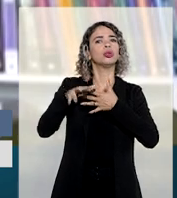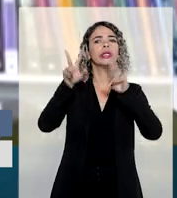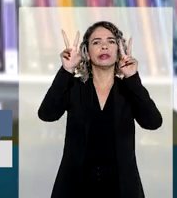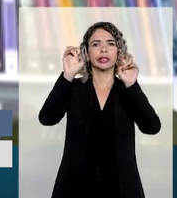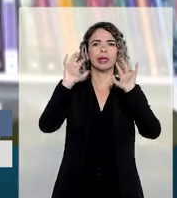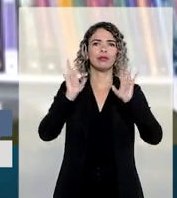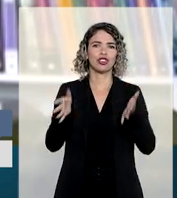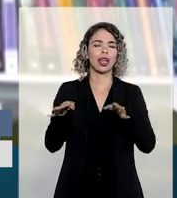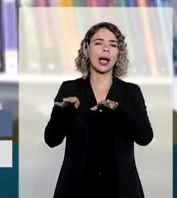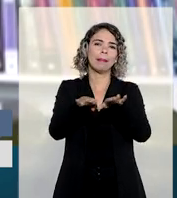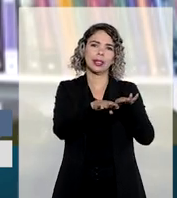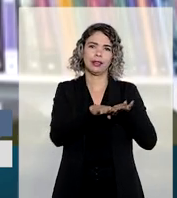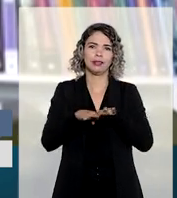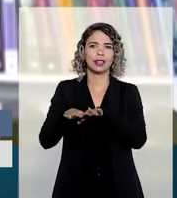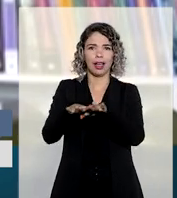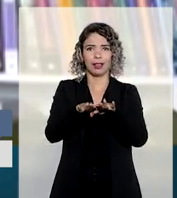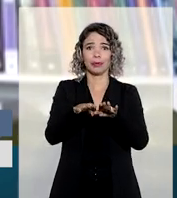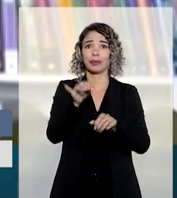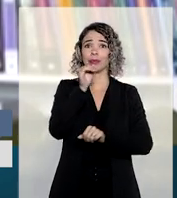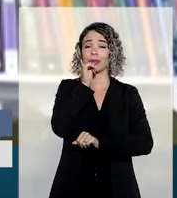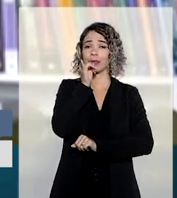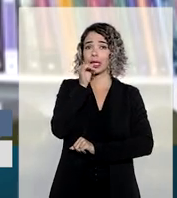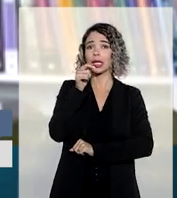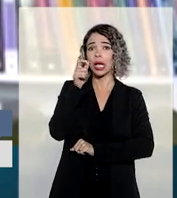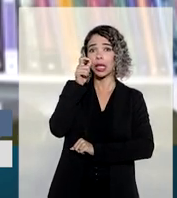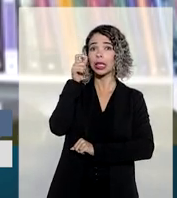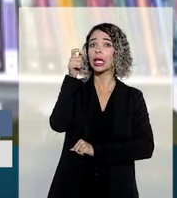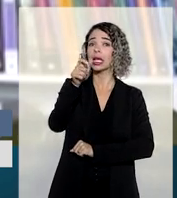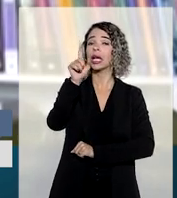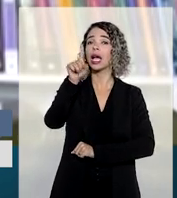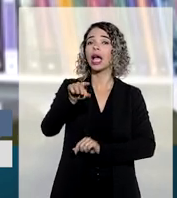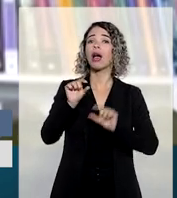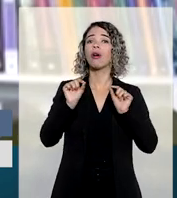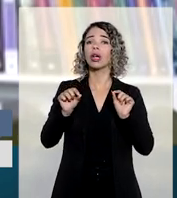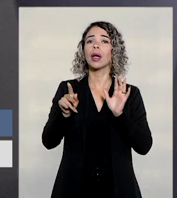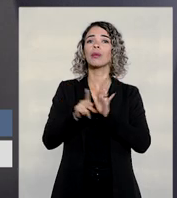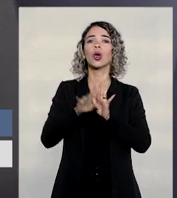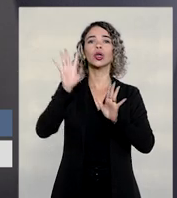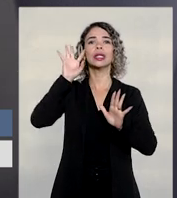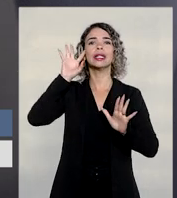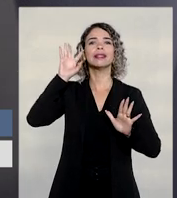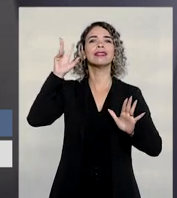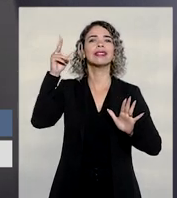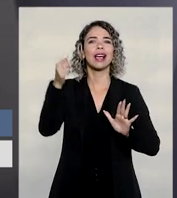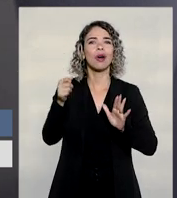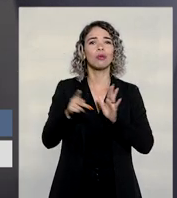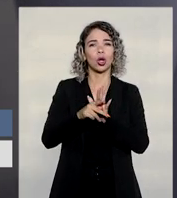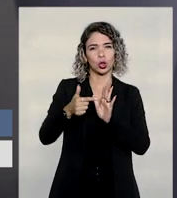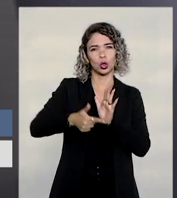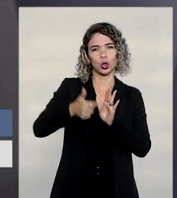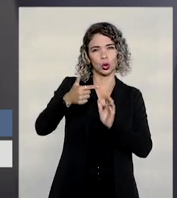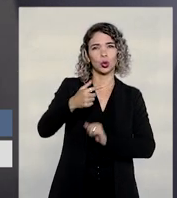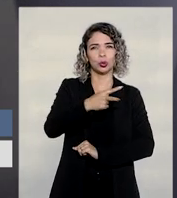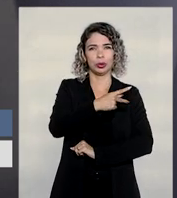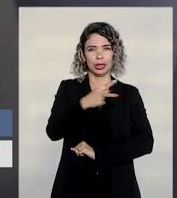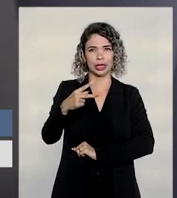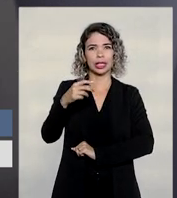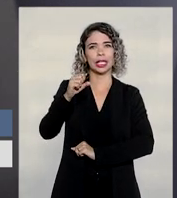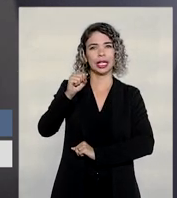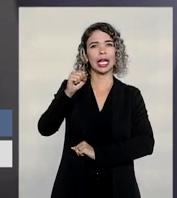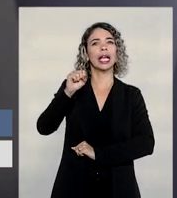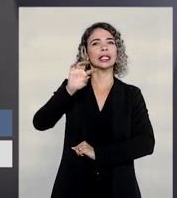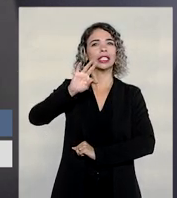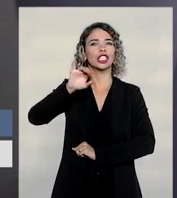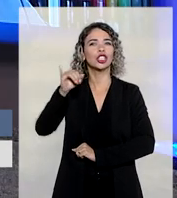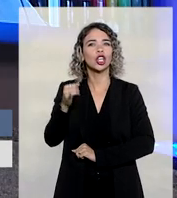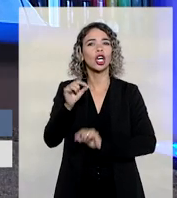jurisprudência. Nós temos um detalhe, por exemplo, interessantíssimo, né, que diz respeito à decisão do vice-presidente ou do presidente do